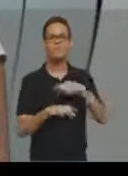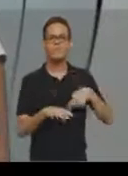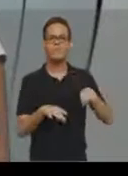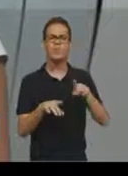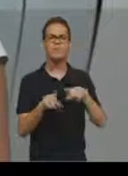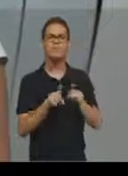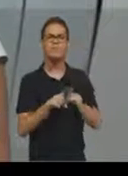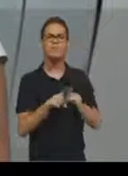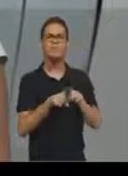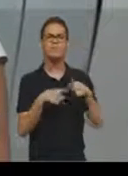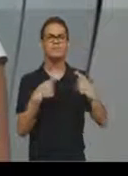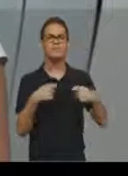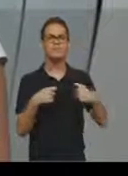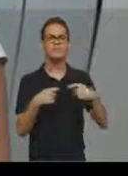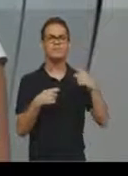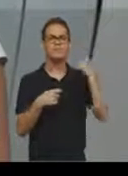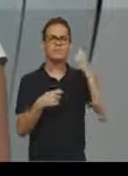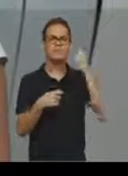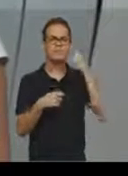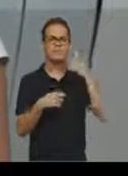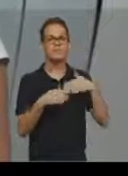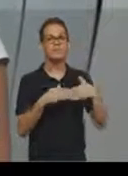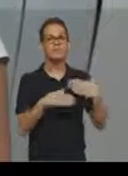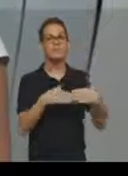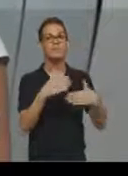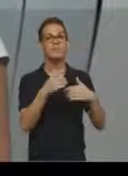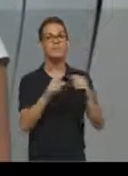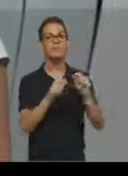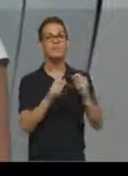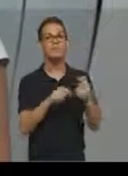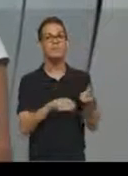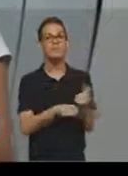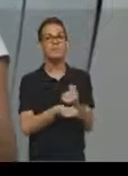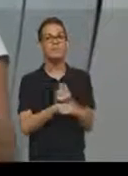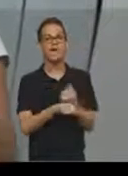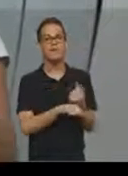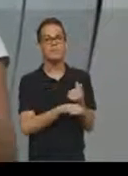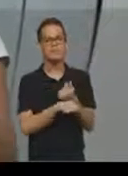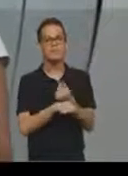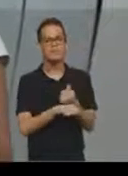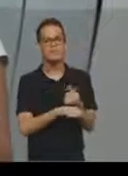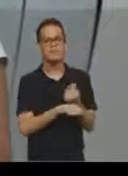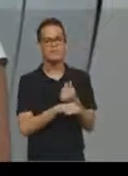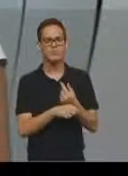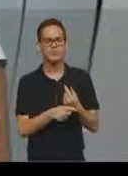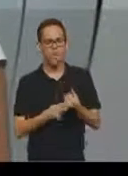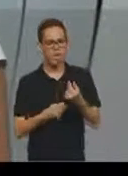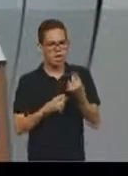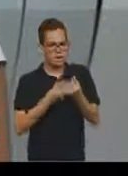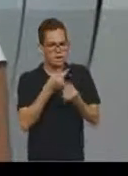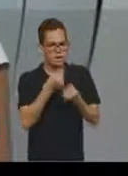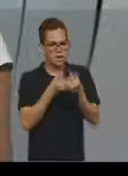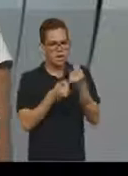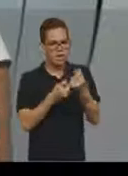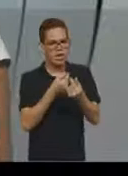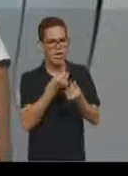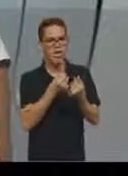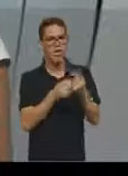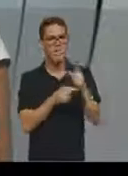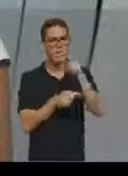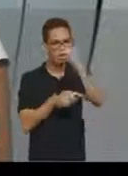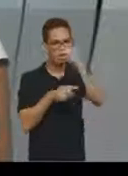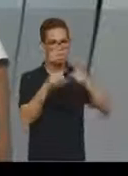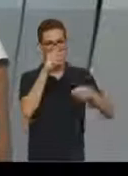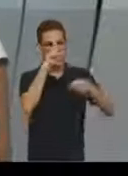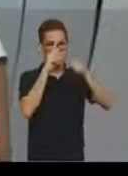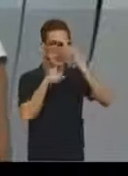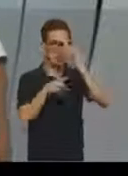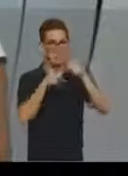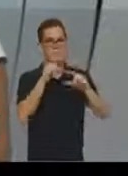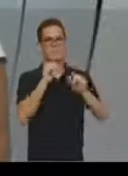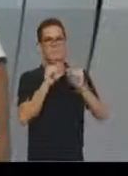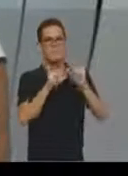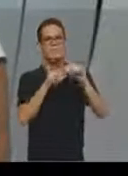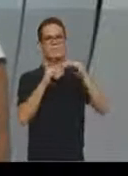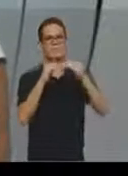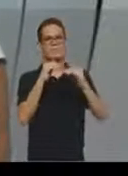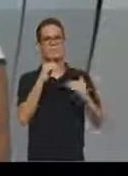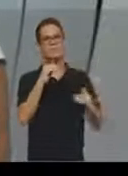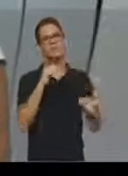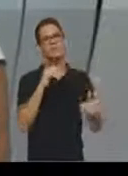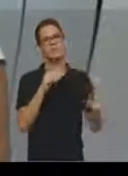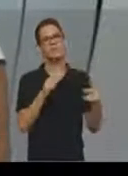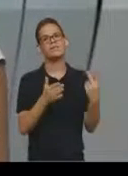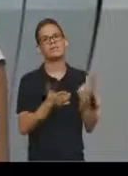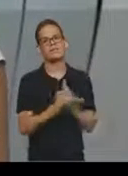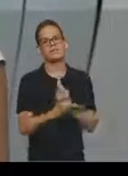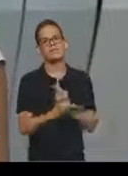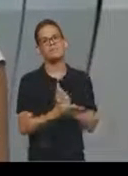né, da questão do desenvolvimento do capitalismo, como que a própria dinâmica do capitalismo, como que ela contribui para que essas desigualdades